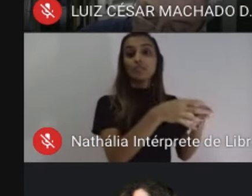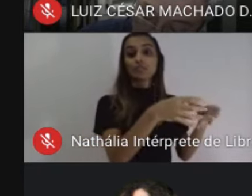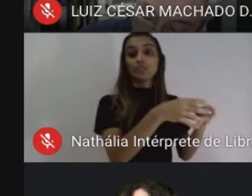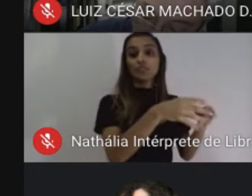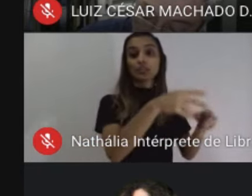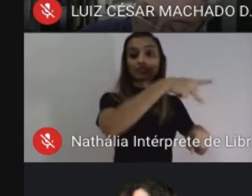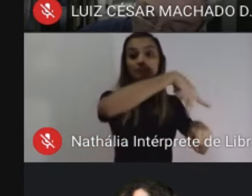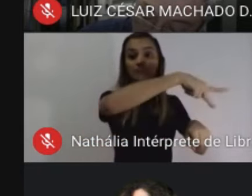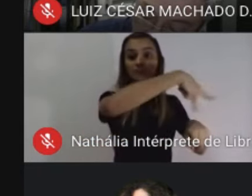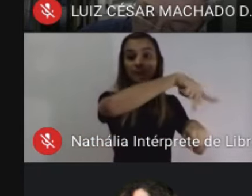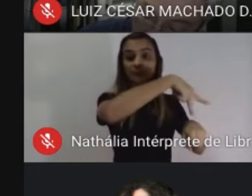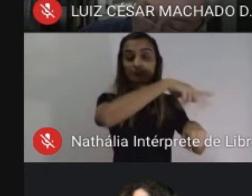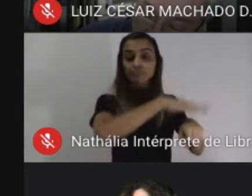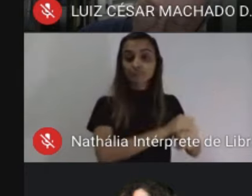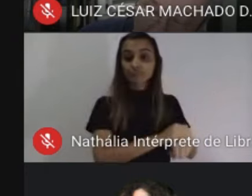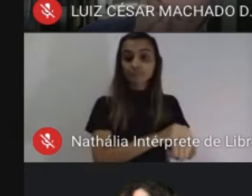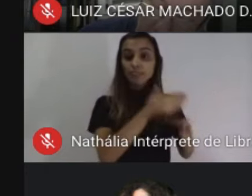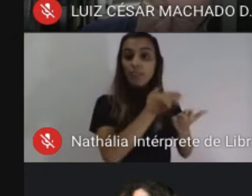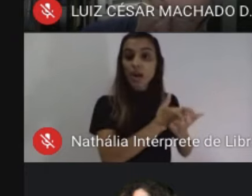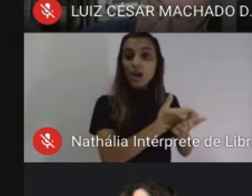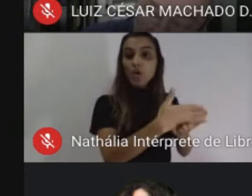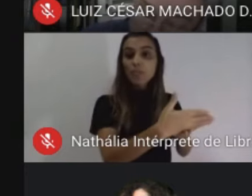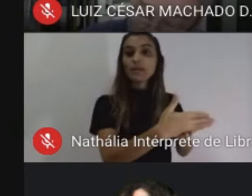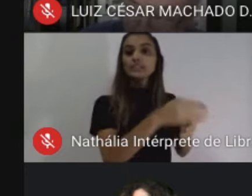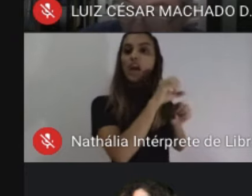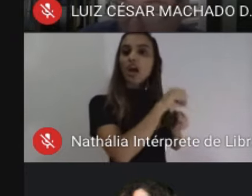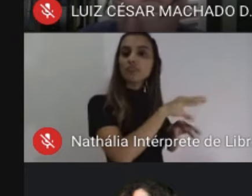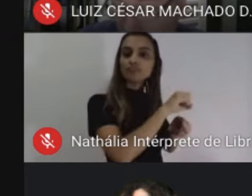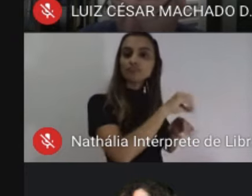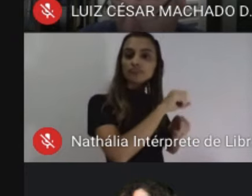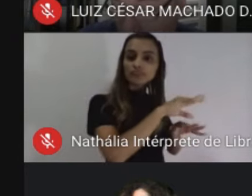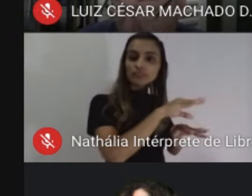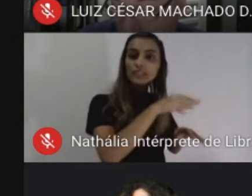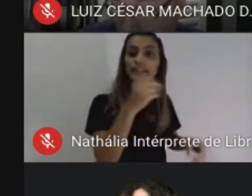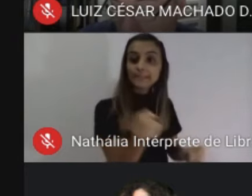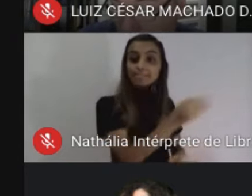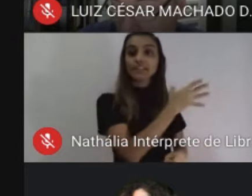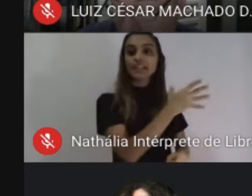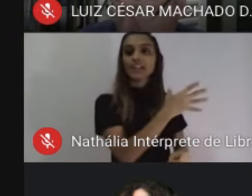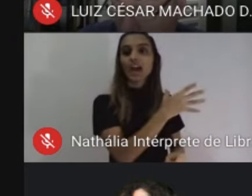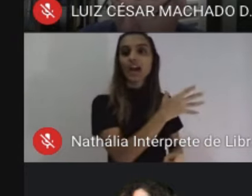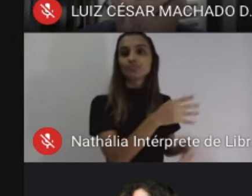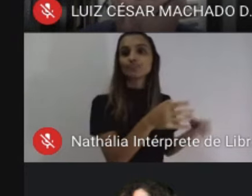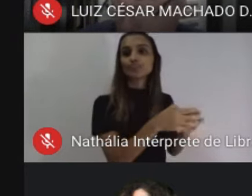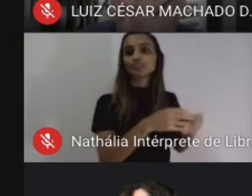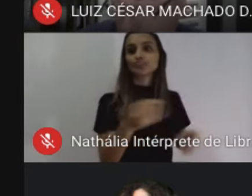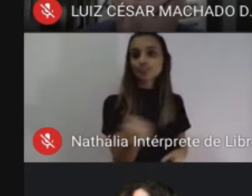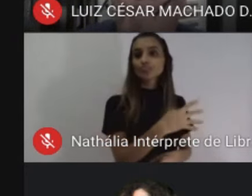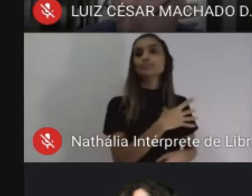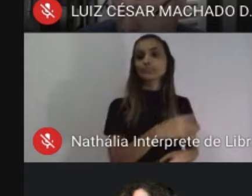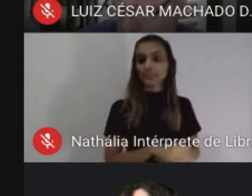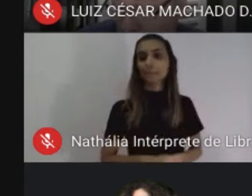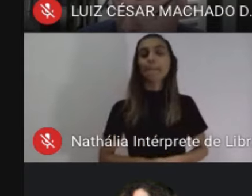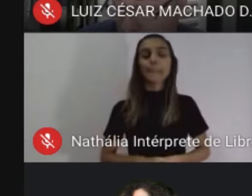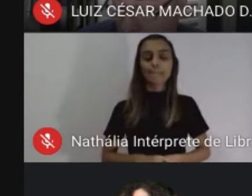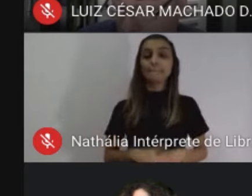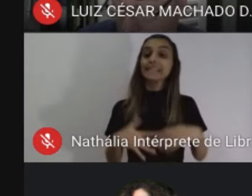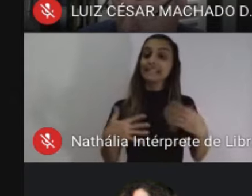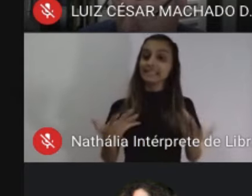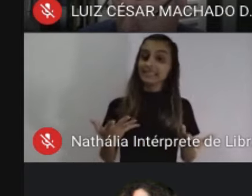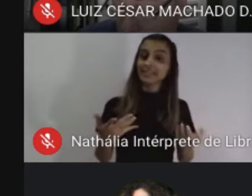isso. Essa é a lógica que você tem no Estado Novo Brasileiro, por exemplo. Mesmo que você já tenha o nome Segurança Nacional. Mas, como eu falei,